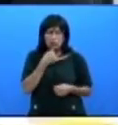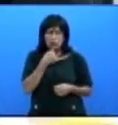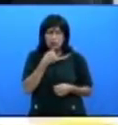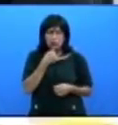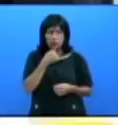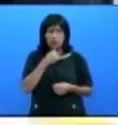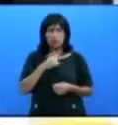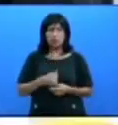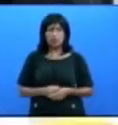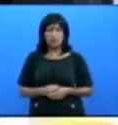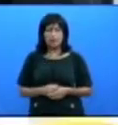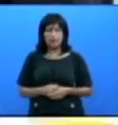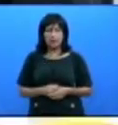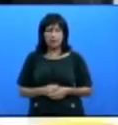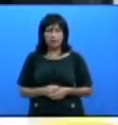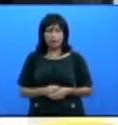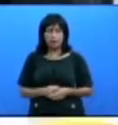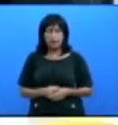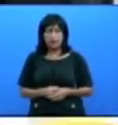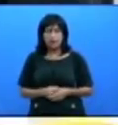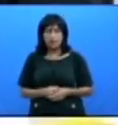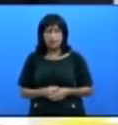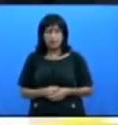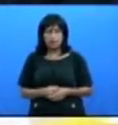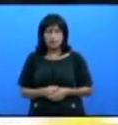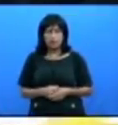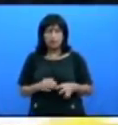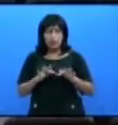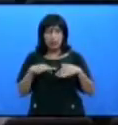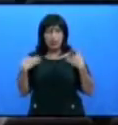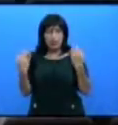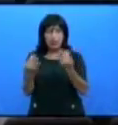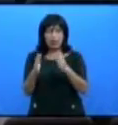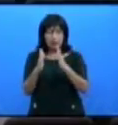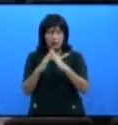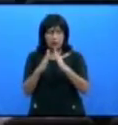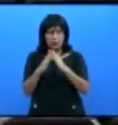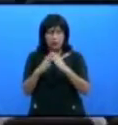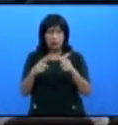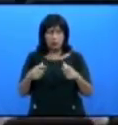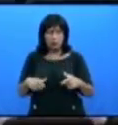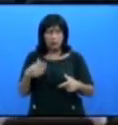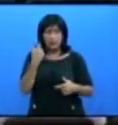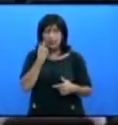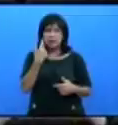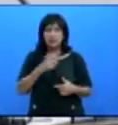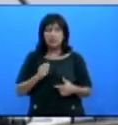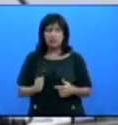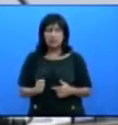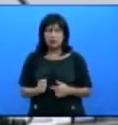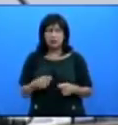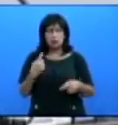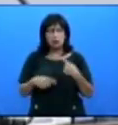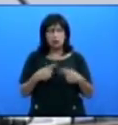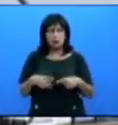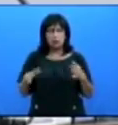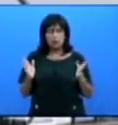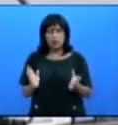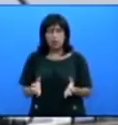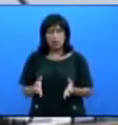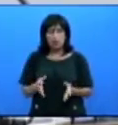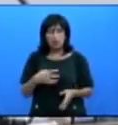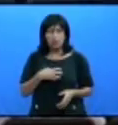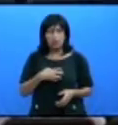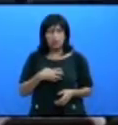78, no conjunto habitacional Vicente Luiz Grosso. Está em discussão o voto de pesar. Vereador Arlindo Araújo,